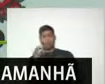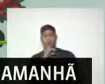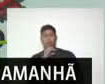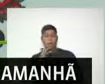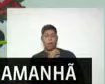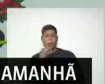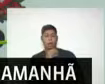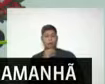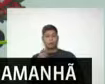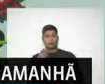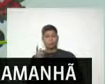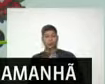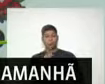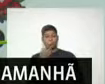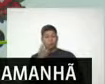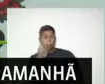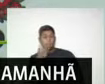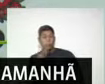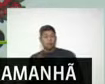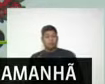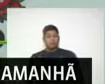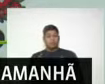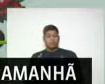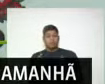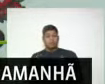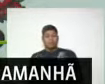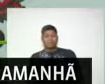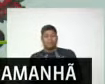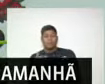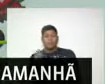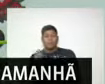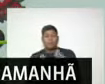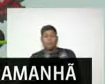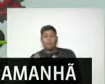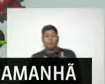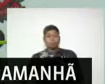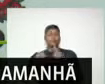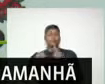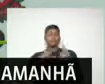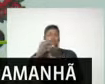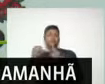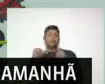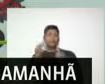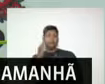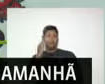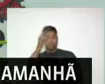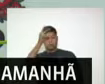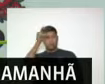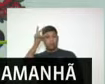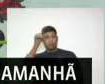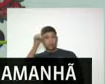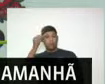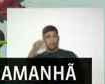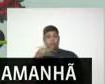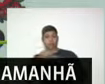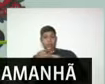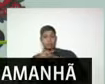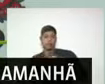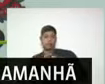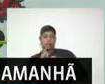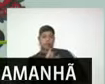e estamos ficando sem alternativos é um contrassenso o prefeito da cidade mais